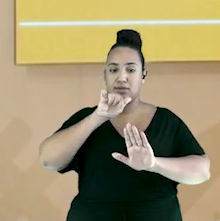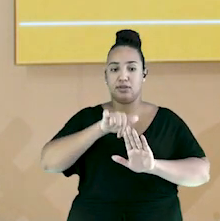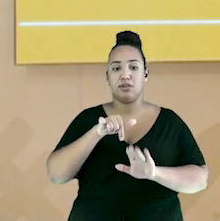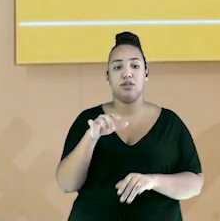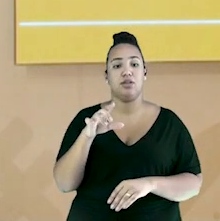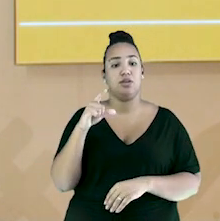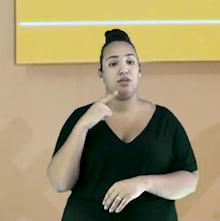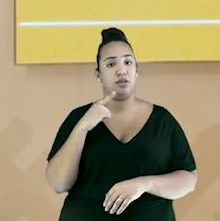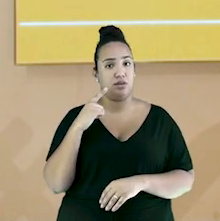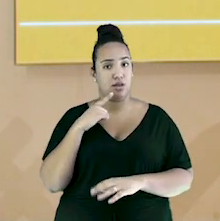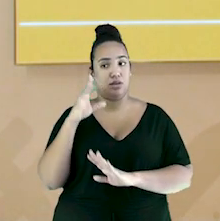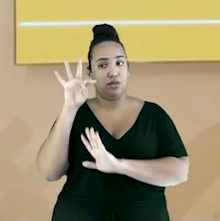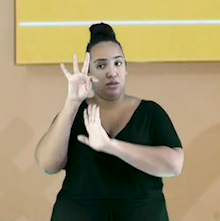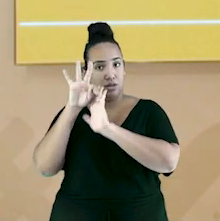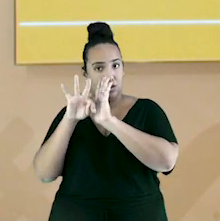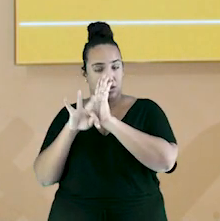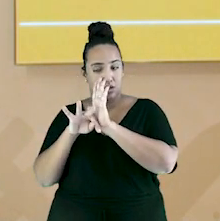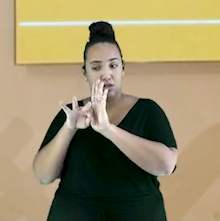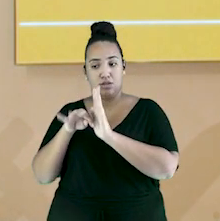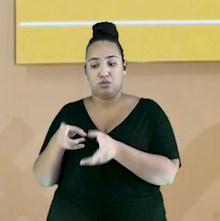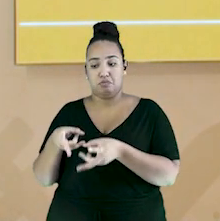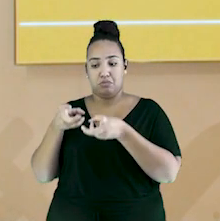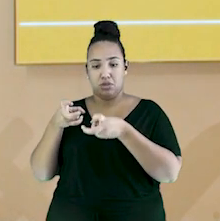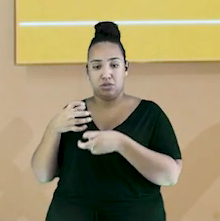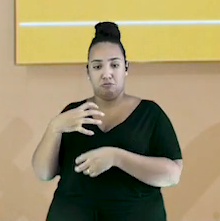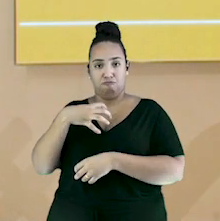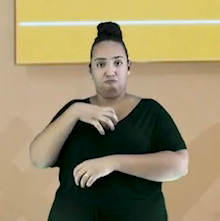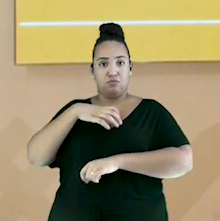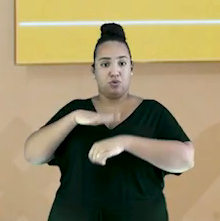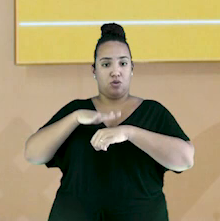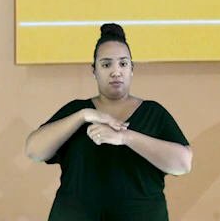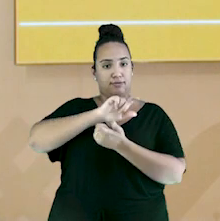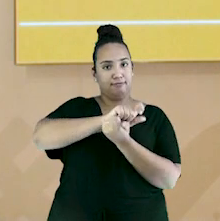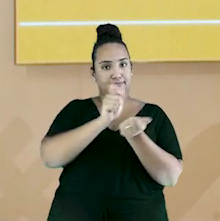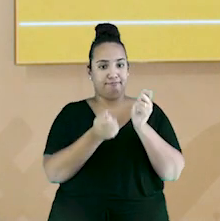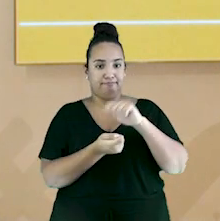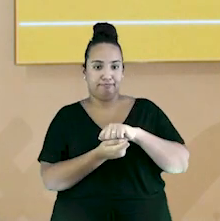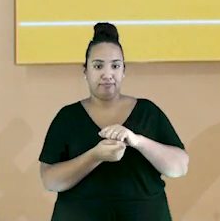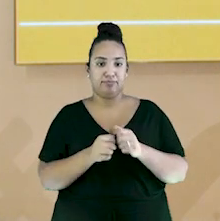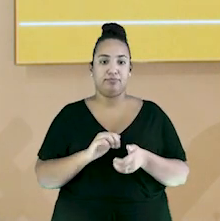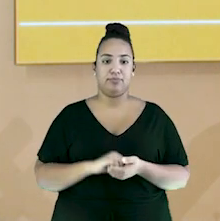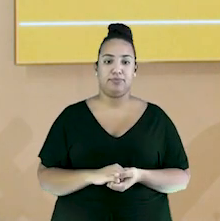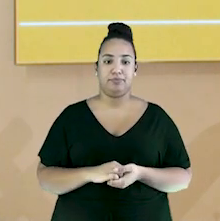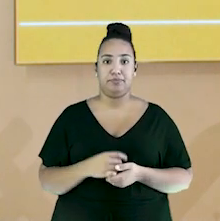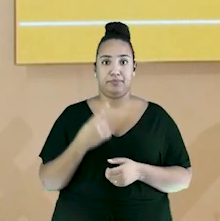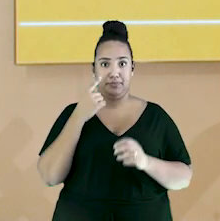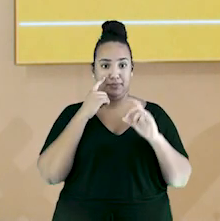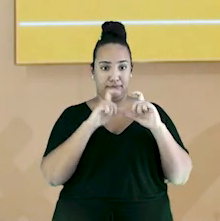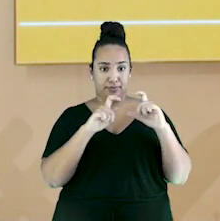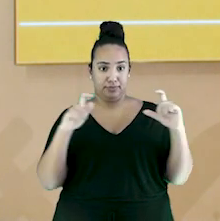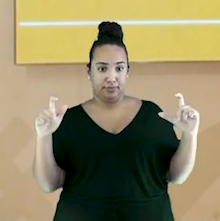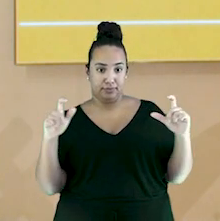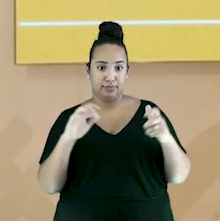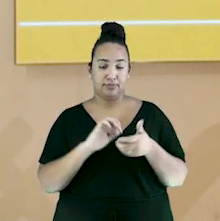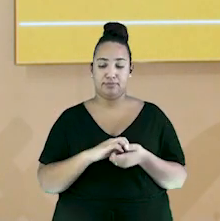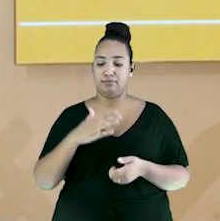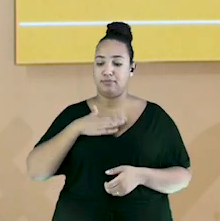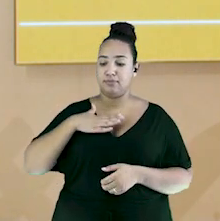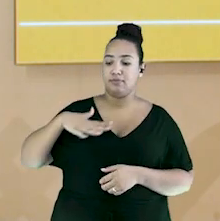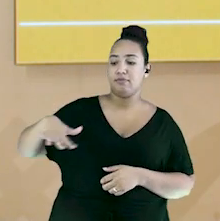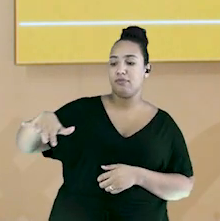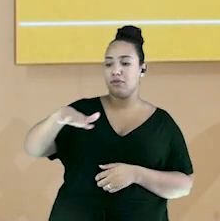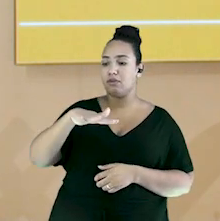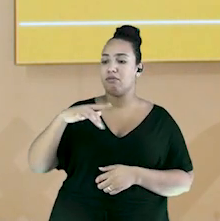sentido original, como no exemplo da tirinha do personagem Bidu. Vamos ler juntos. Minha terra tem Corinthians, onde canta o